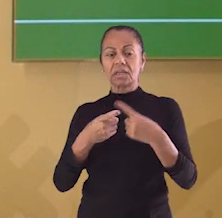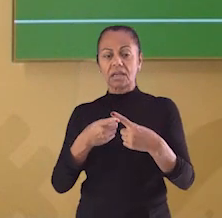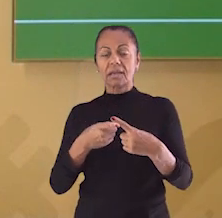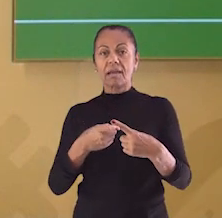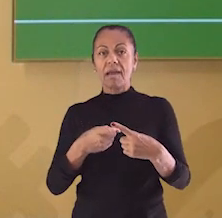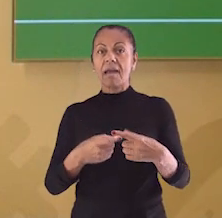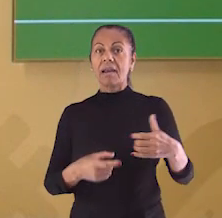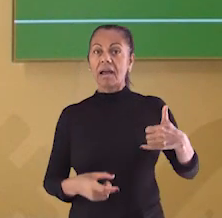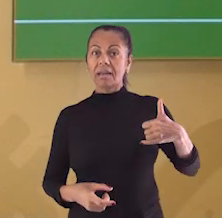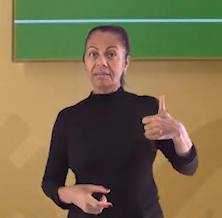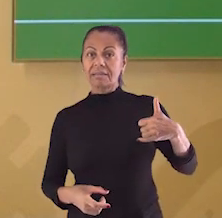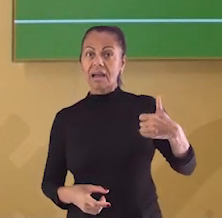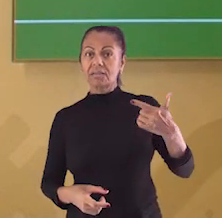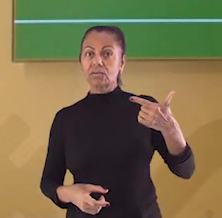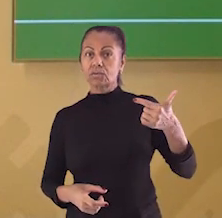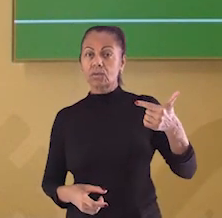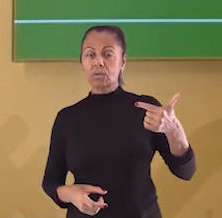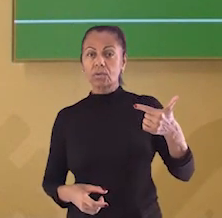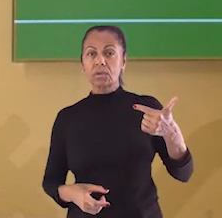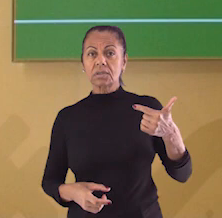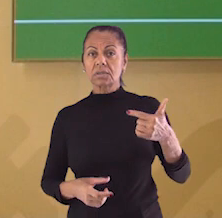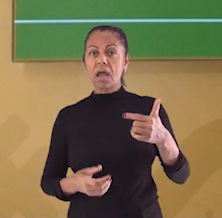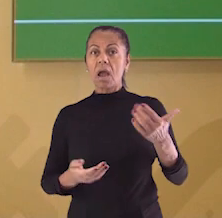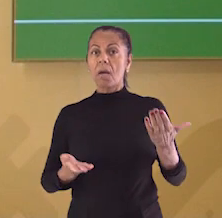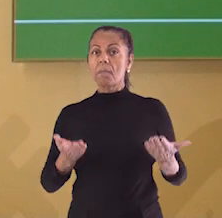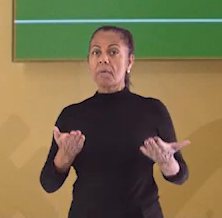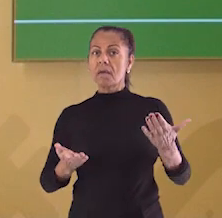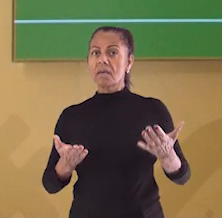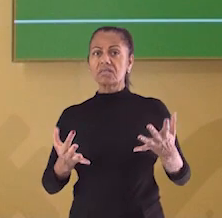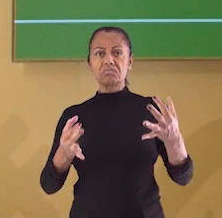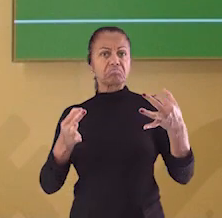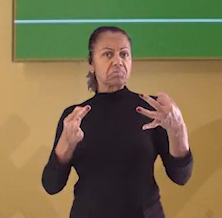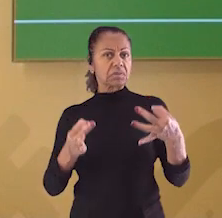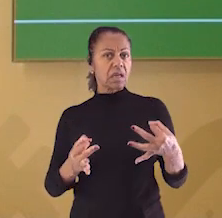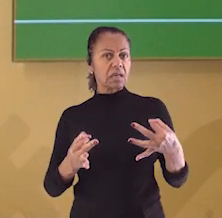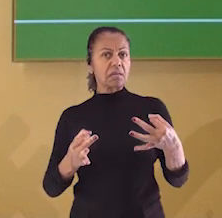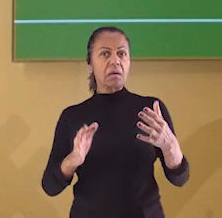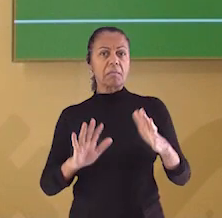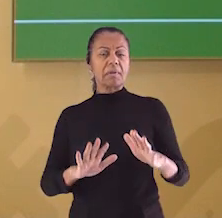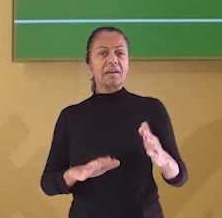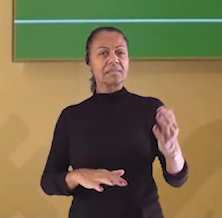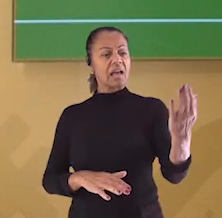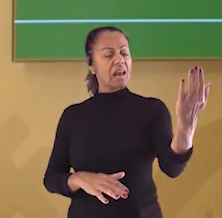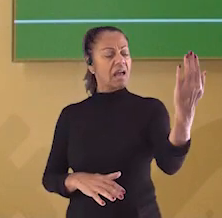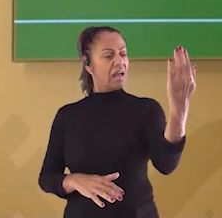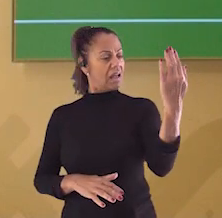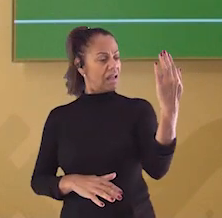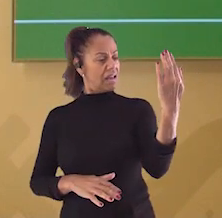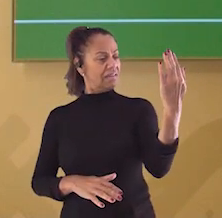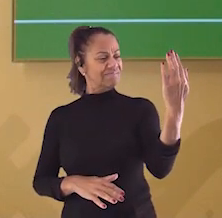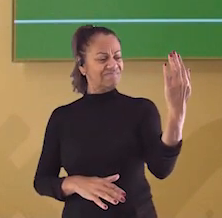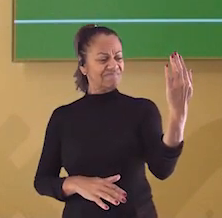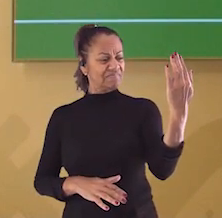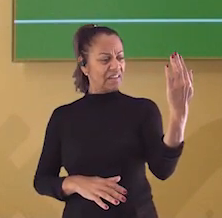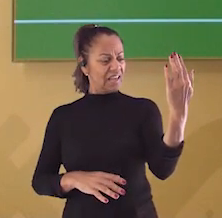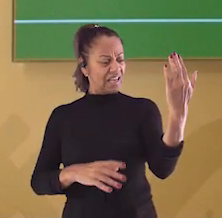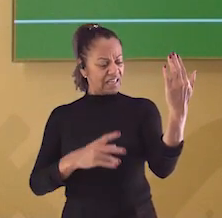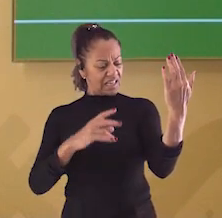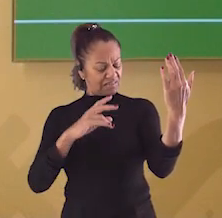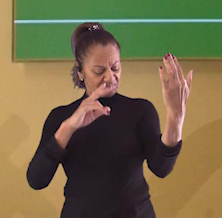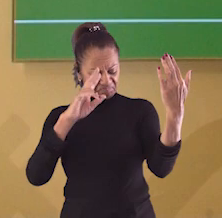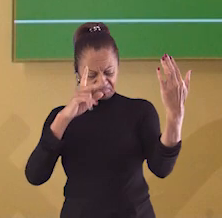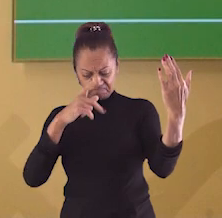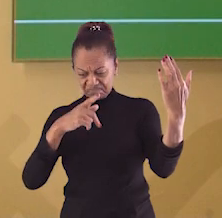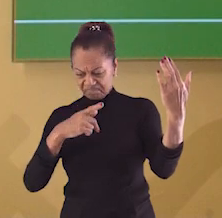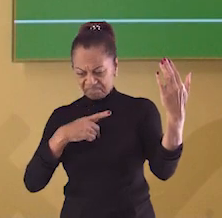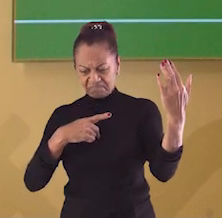anos de idade, apesar de estar no peso ideal para a sua idade, ela olha no espelho e não consegue perceber o